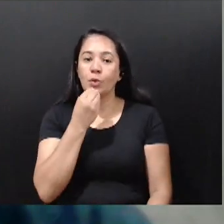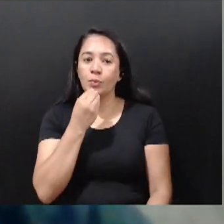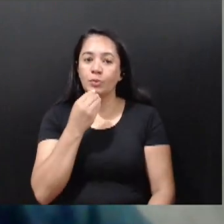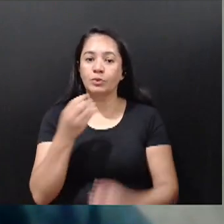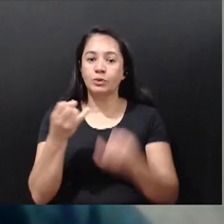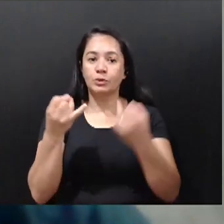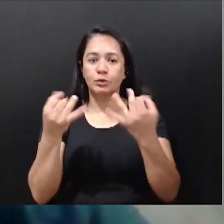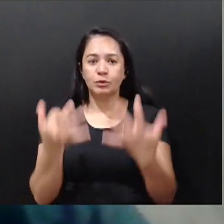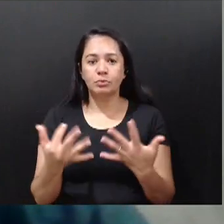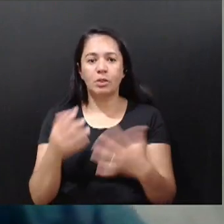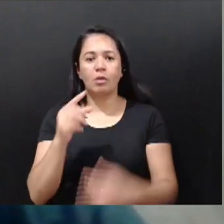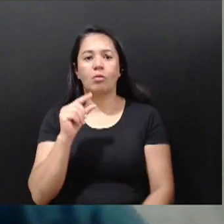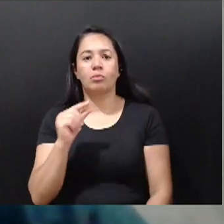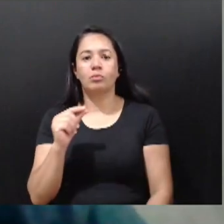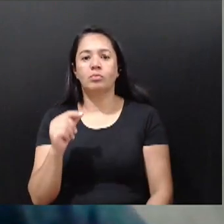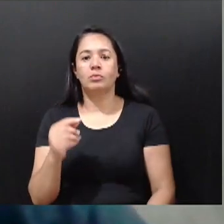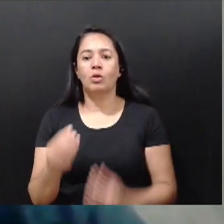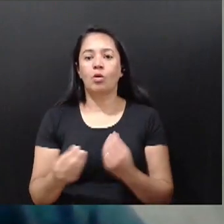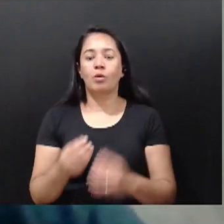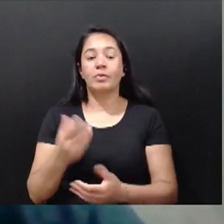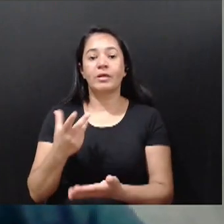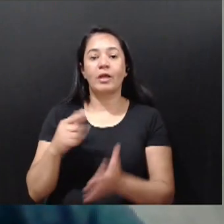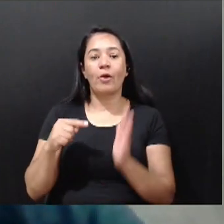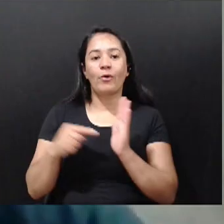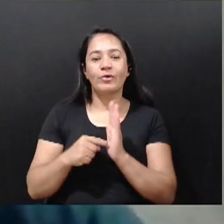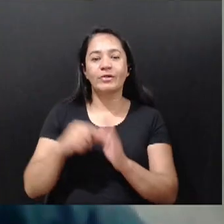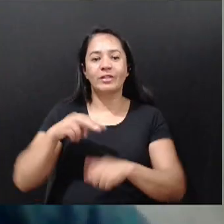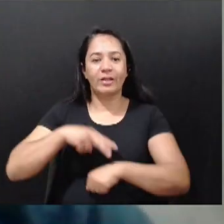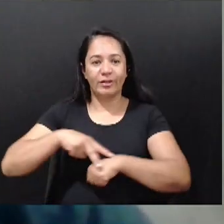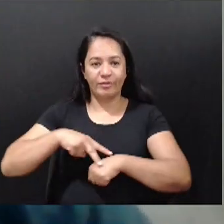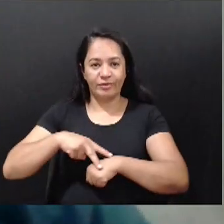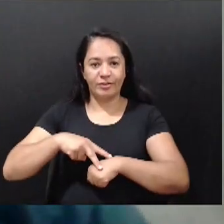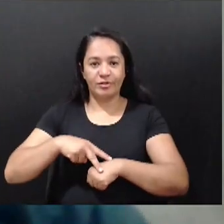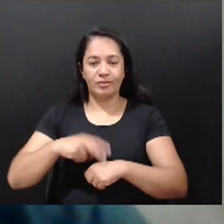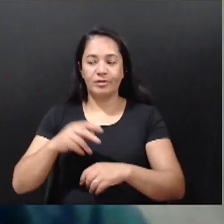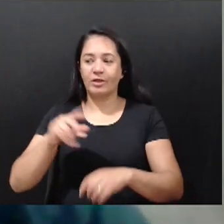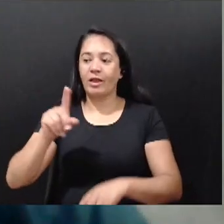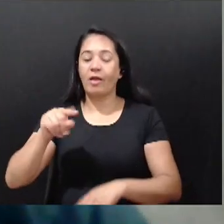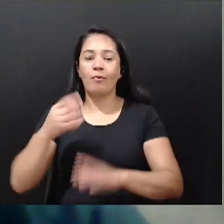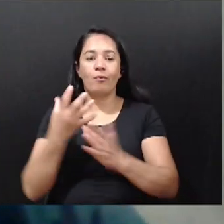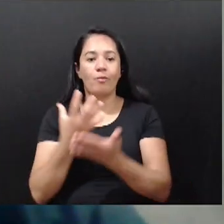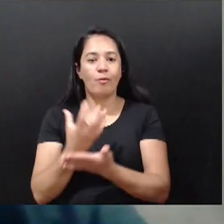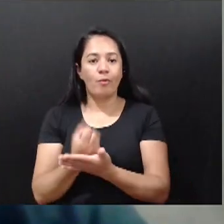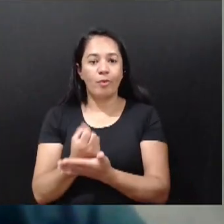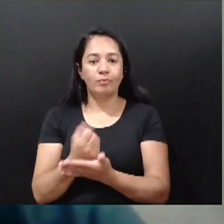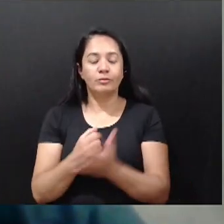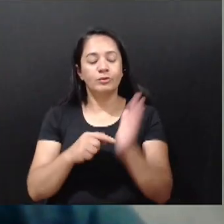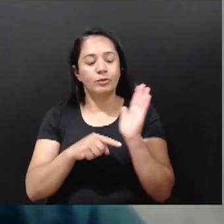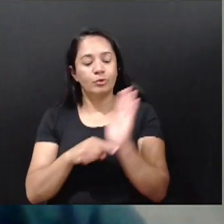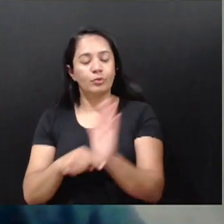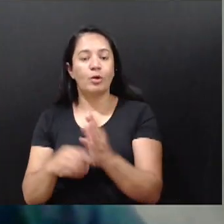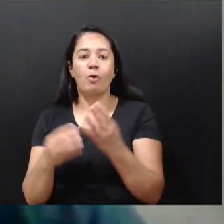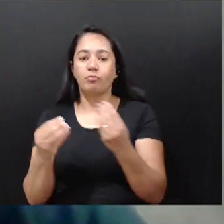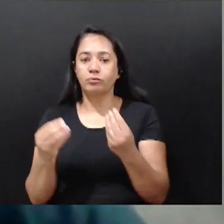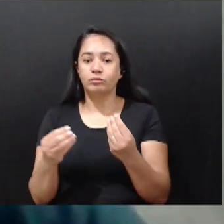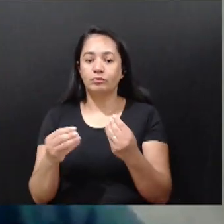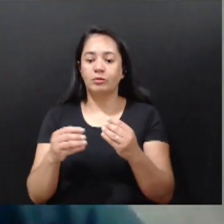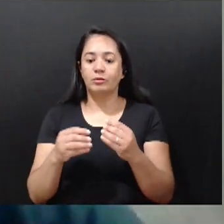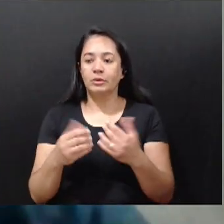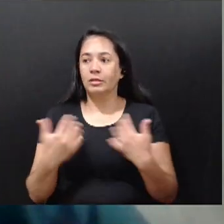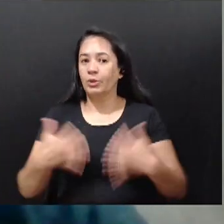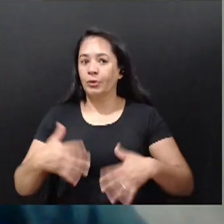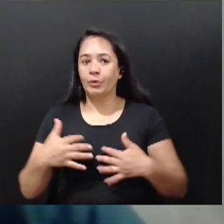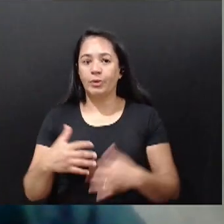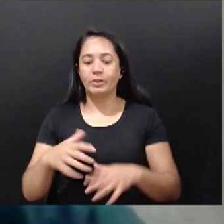do Clique Verde, que acreditamos que será um aplicativo que vai ajudar muito, né, e vai ser um divisor de águas aí na questão do meio